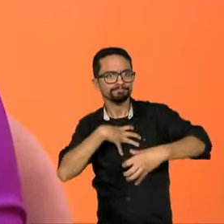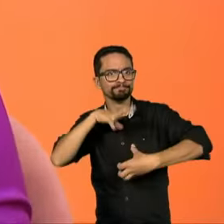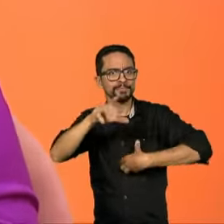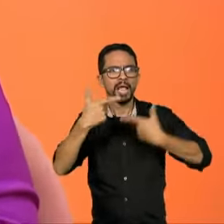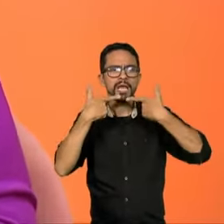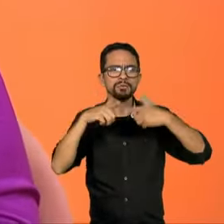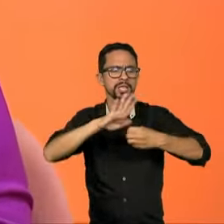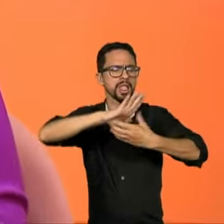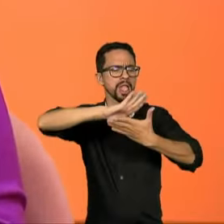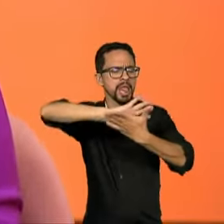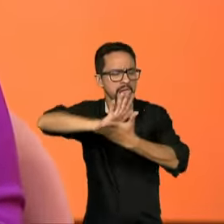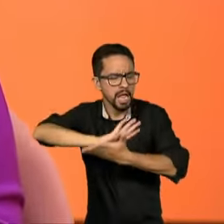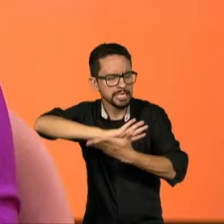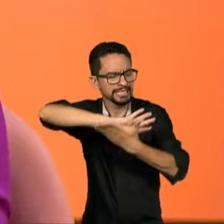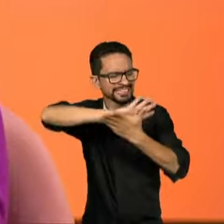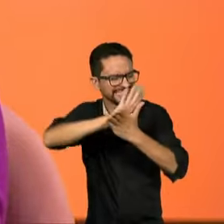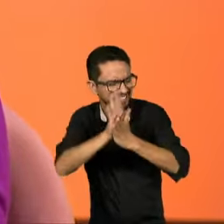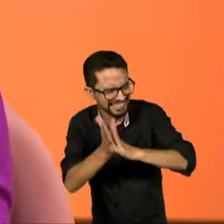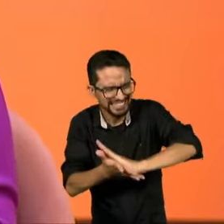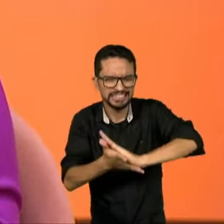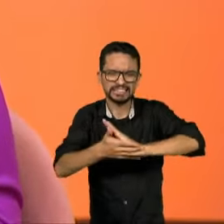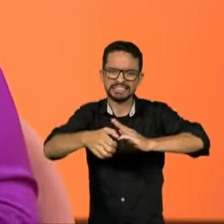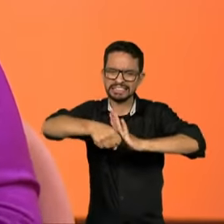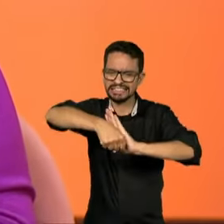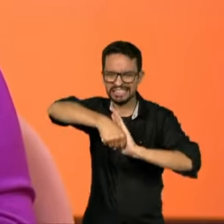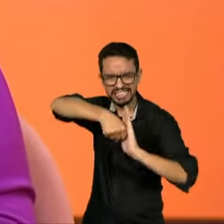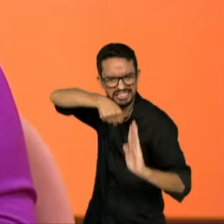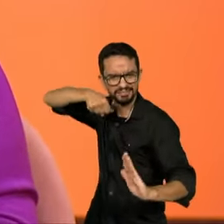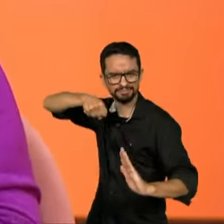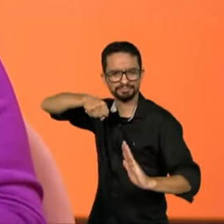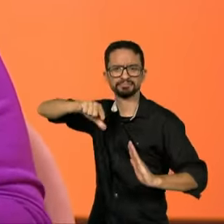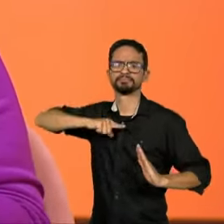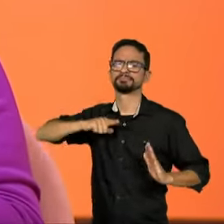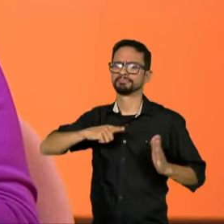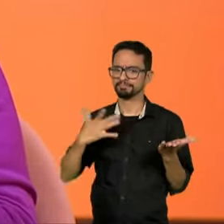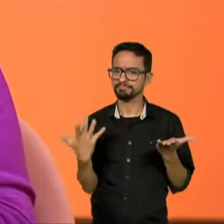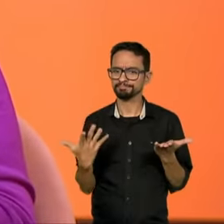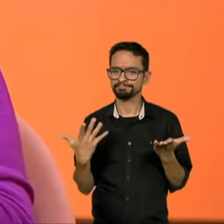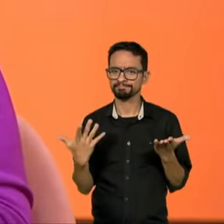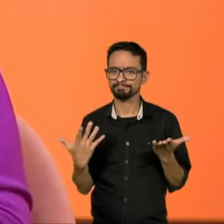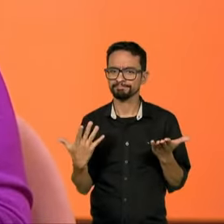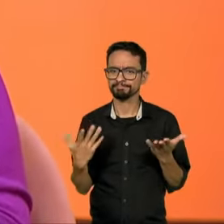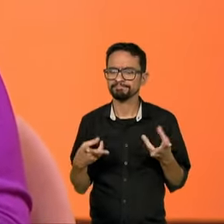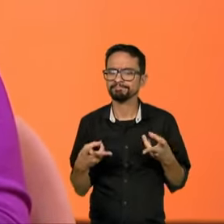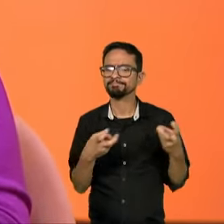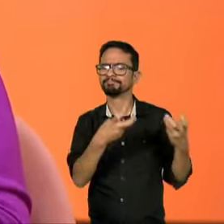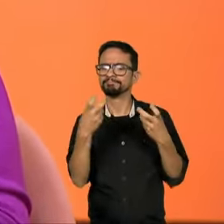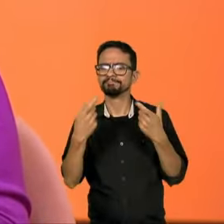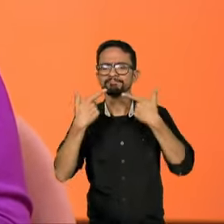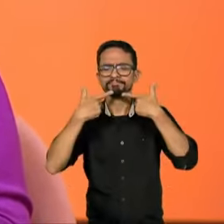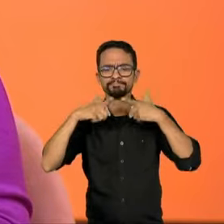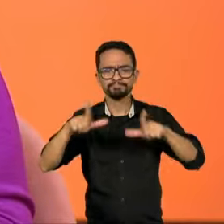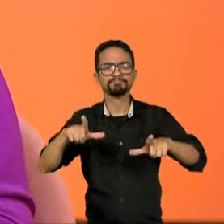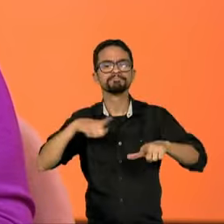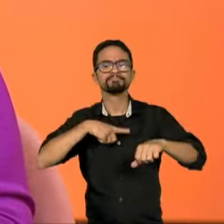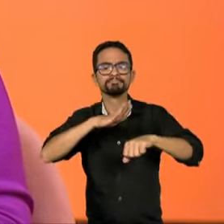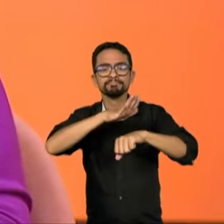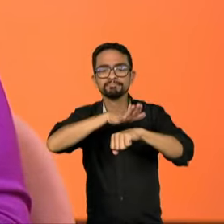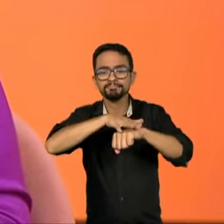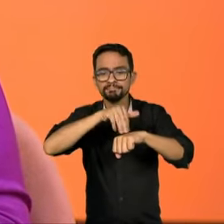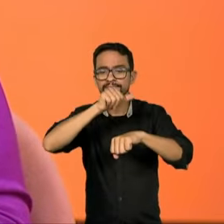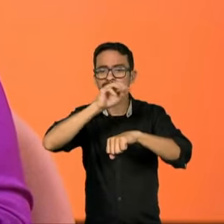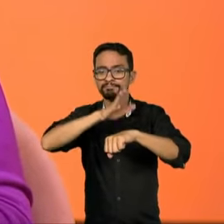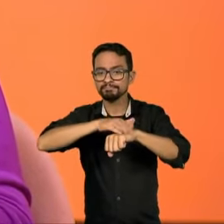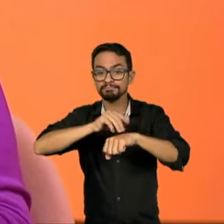cruel, tão devastadora. E o que se percebe é que a linguagem do afeto e a linguagem